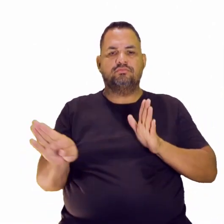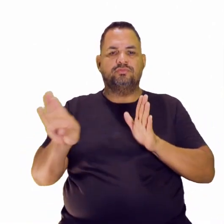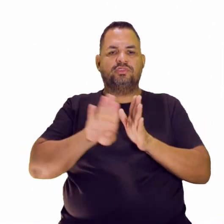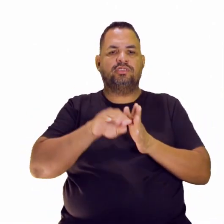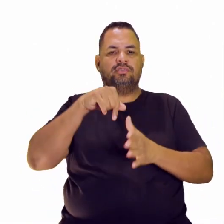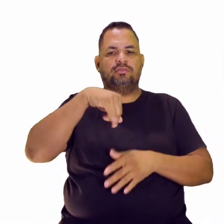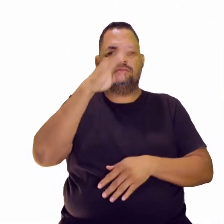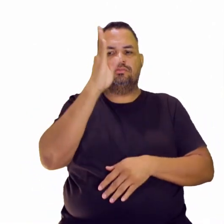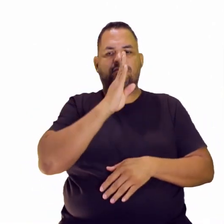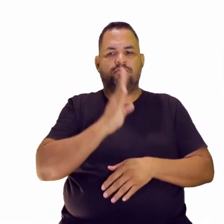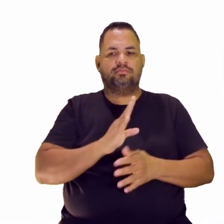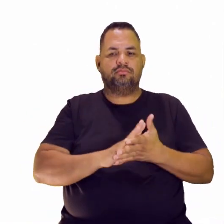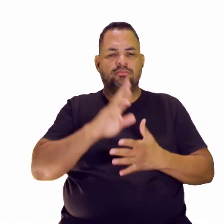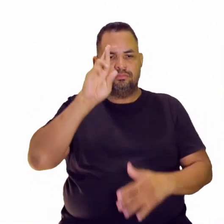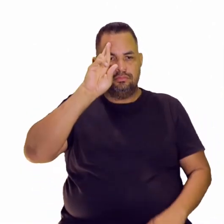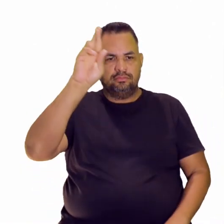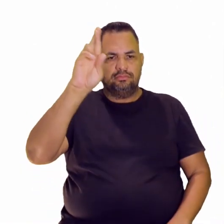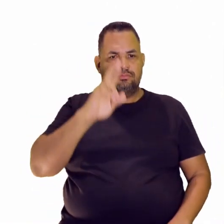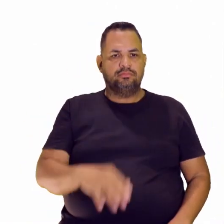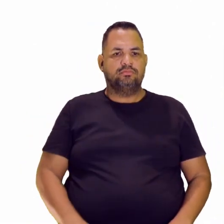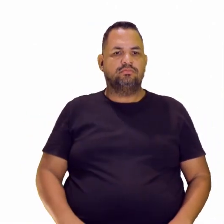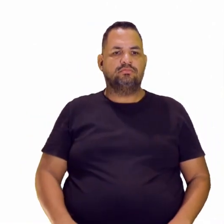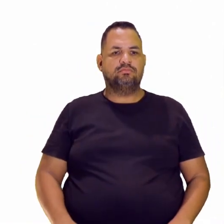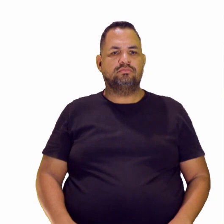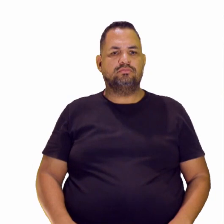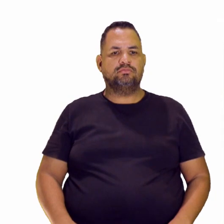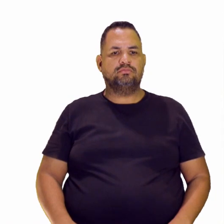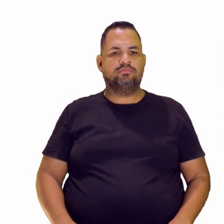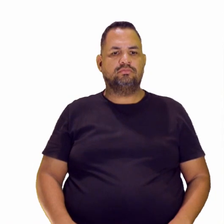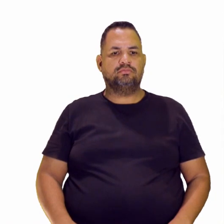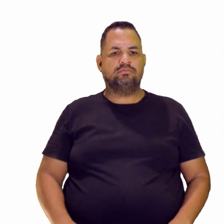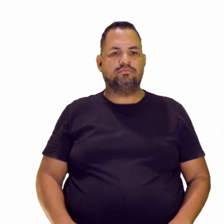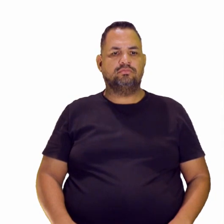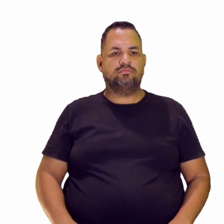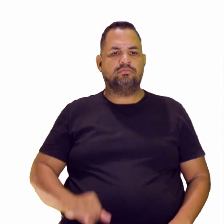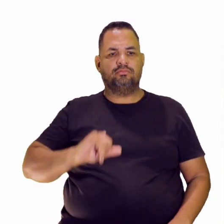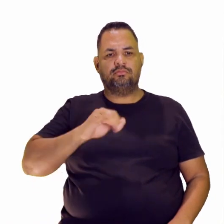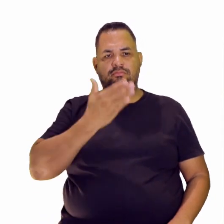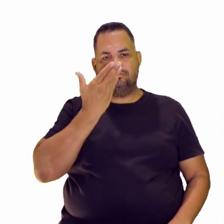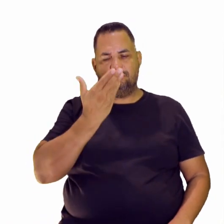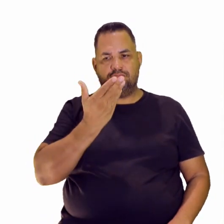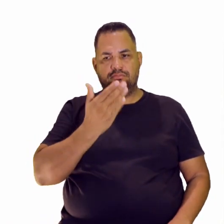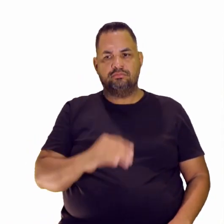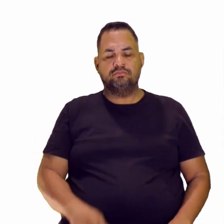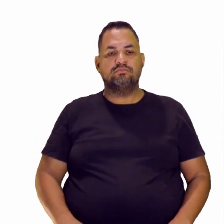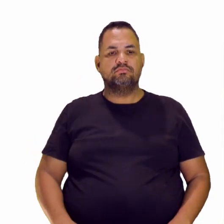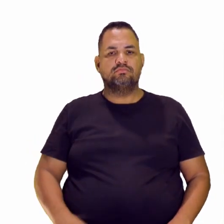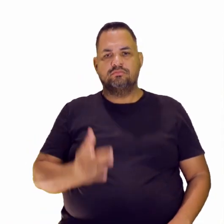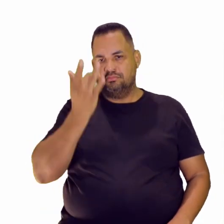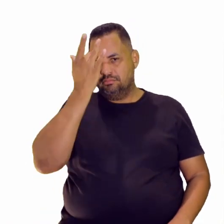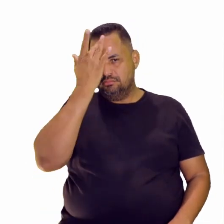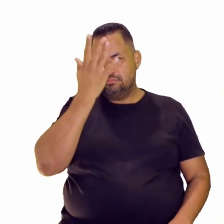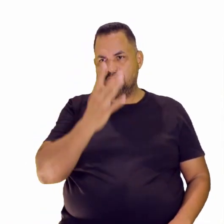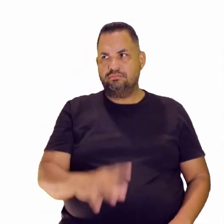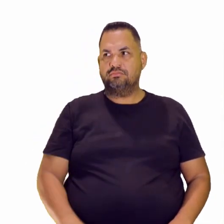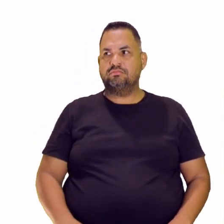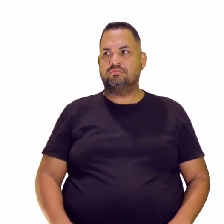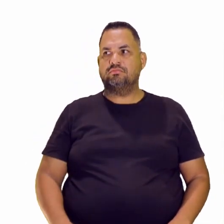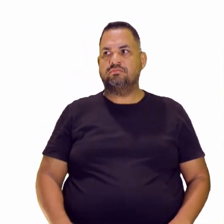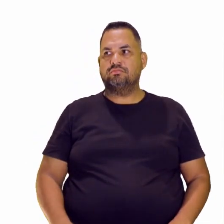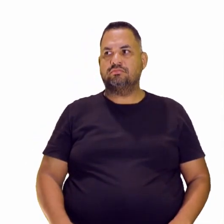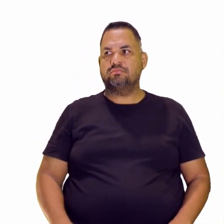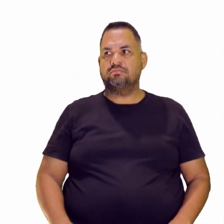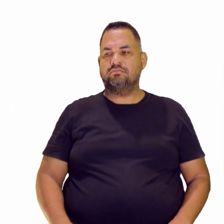comitiva. E o chefe era o Joaquim Le Breton. Essa foi fácil, né?